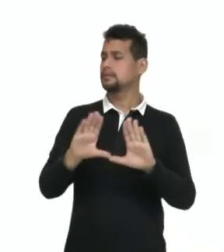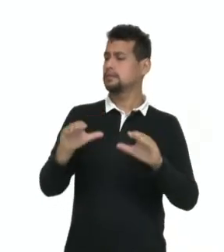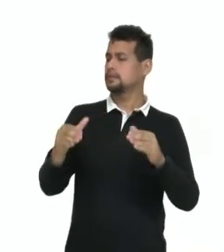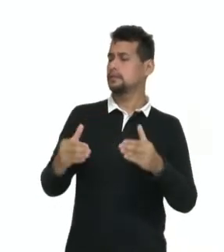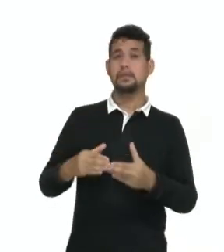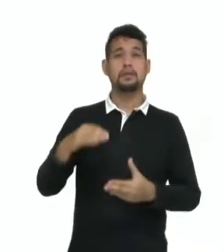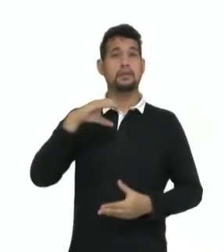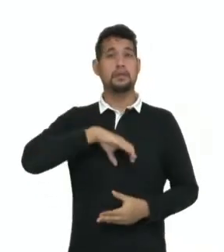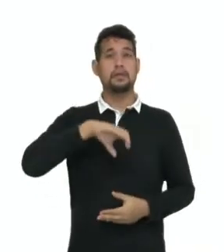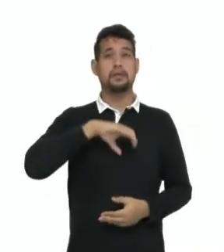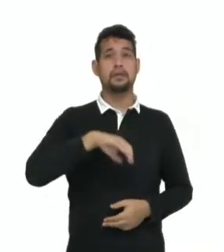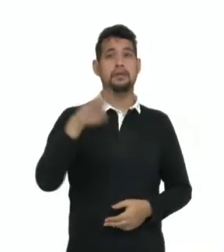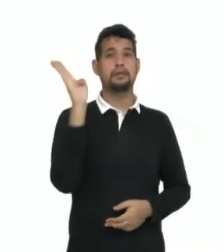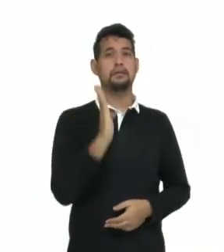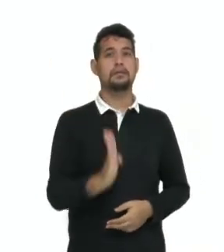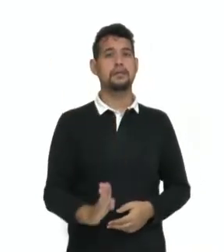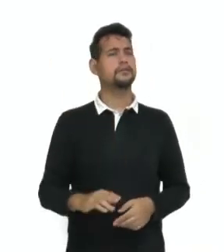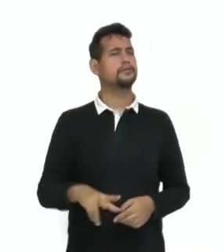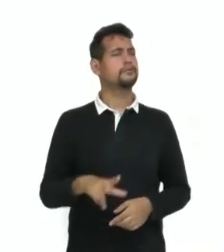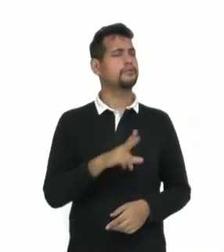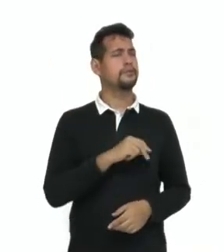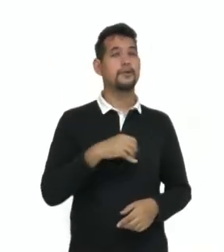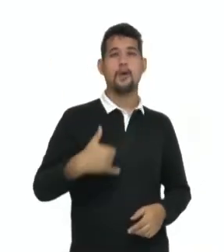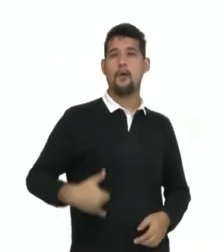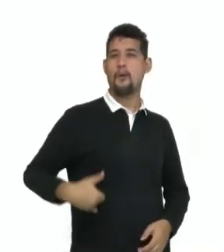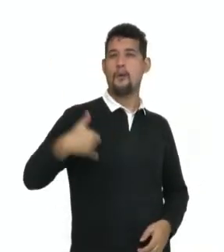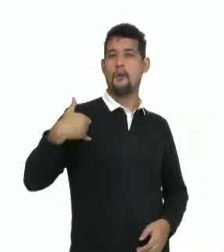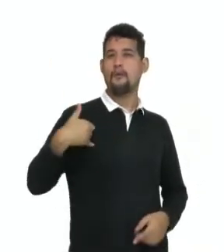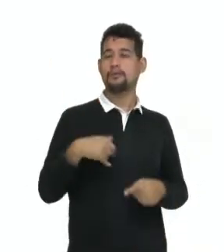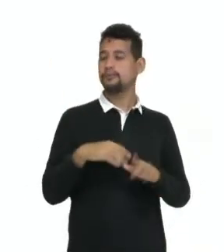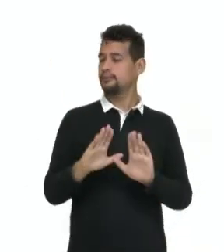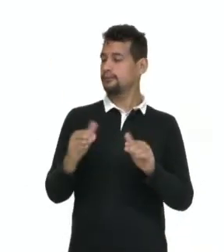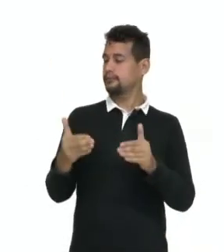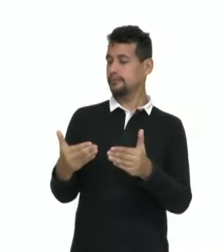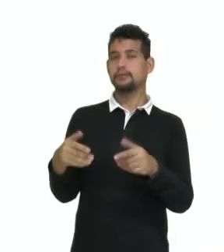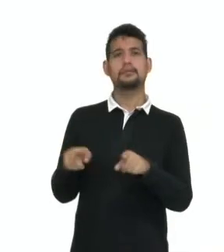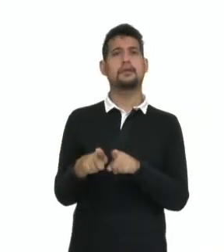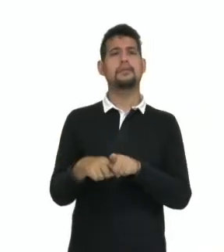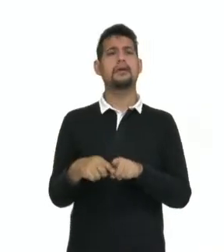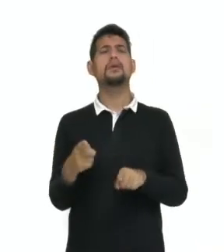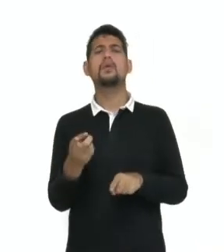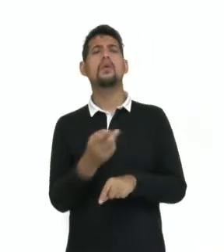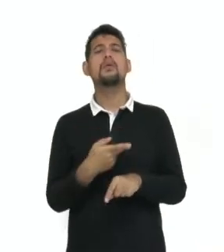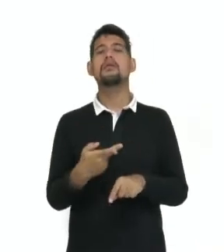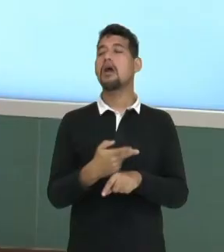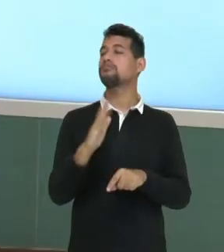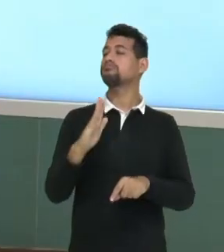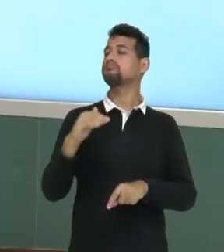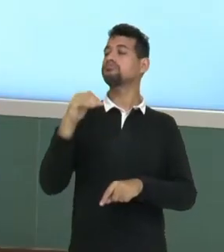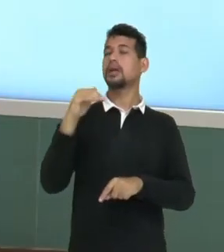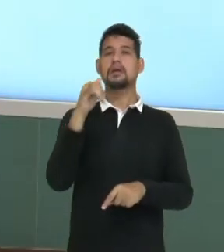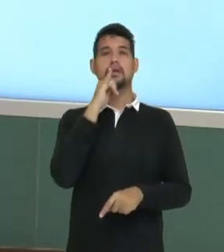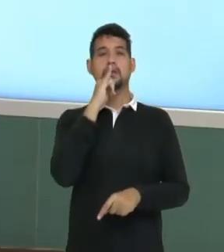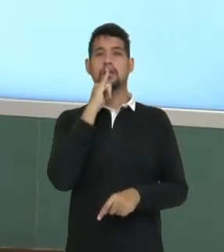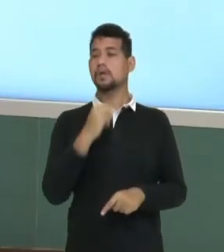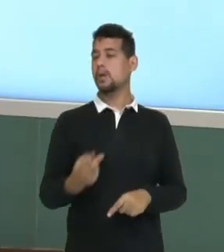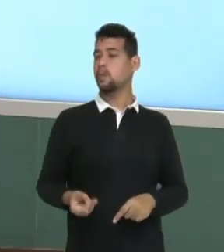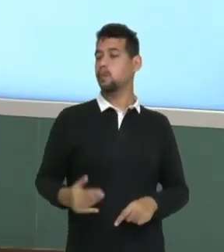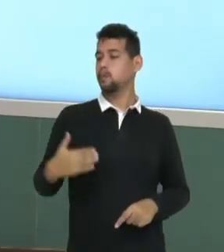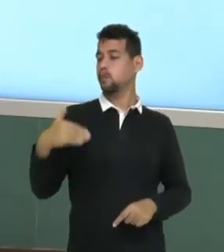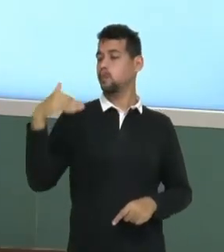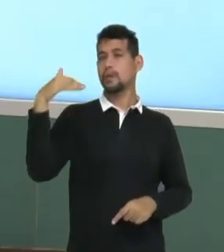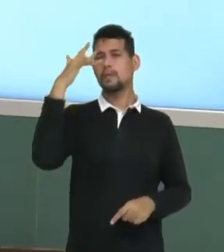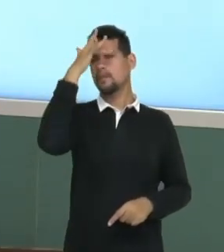no Brasil foi motivo de orgulho para os habitantes da colônia e de busca por status social para muitas pessoas